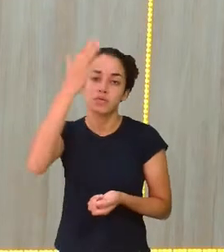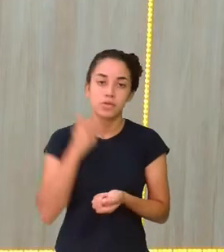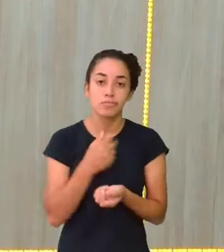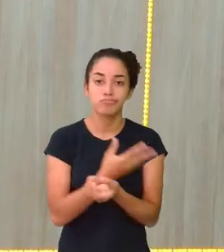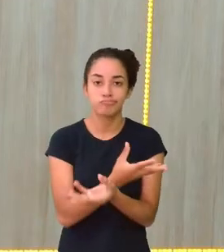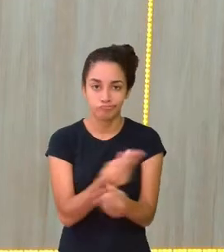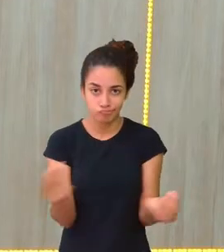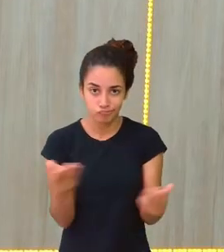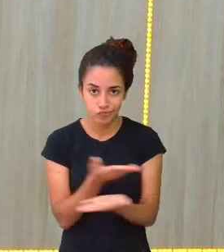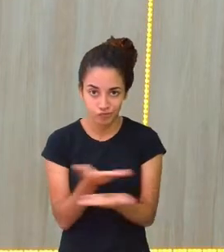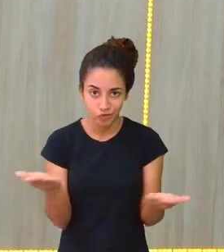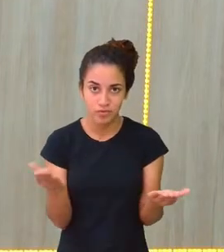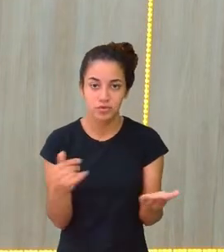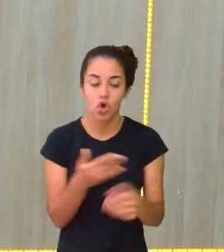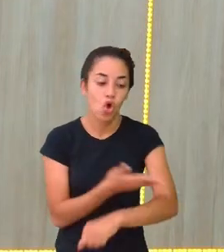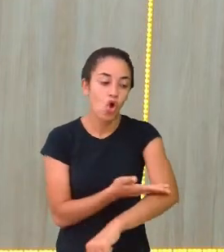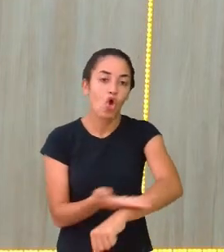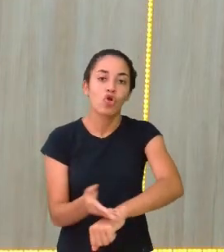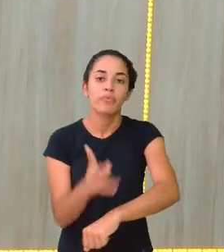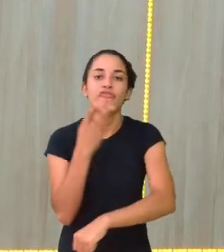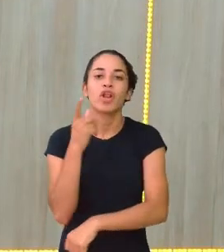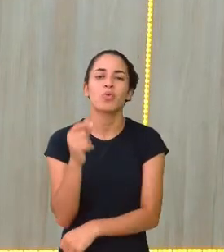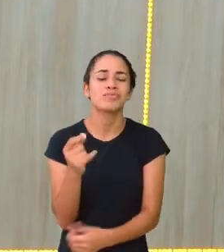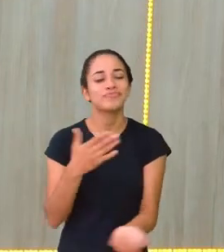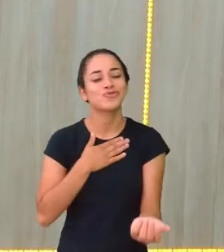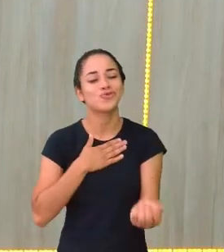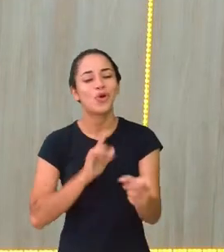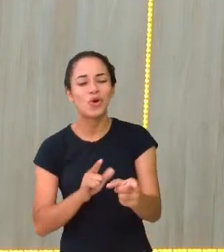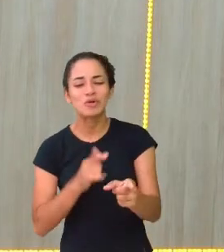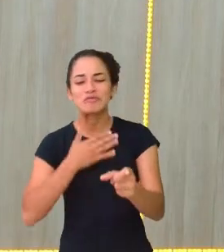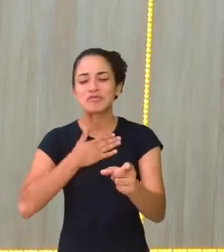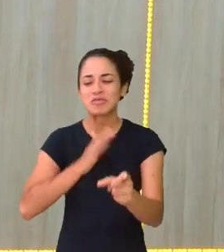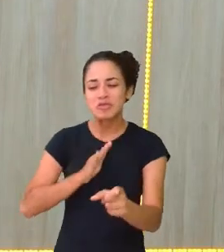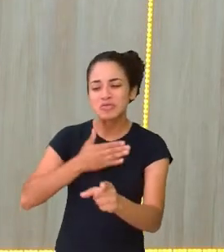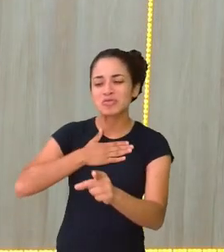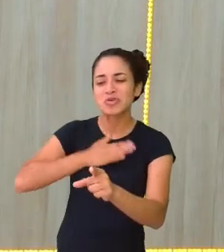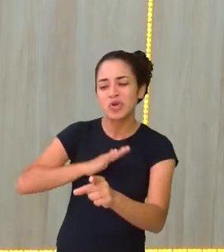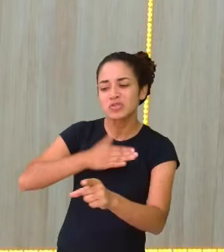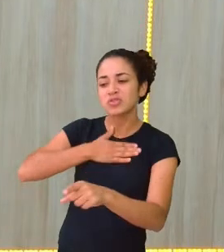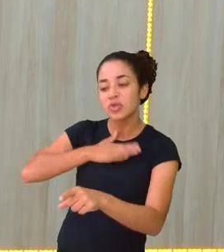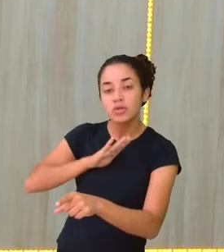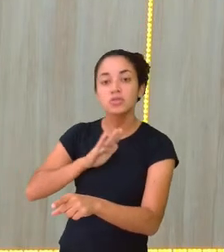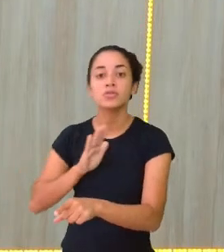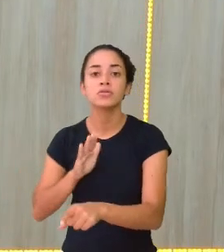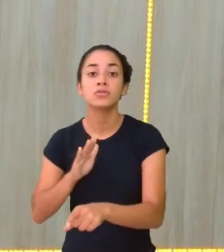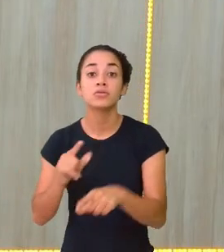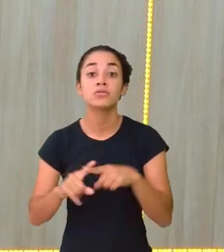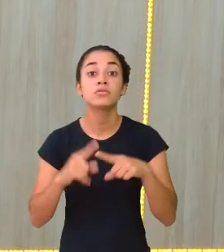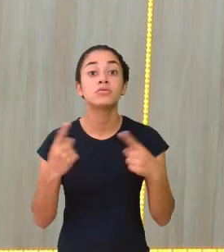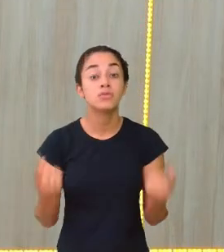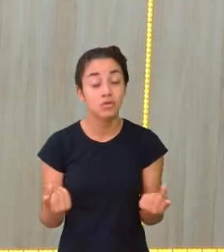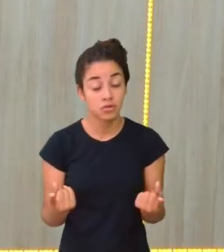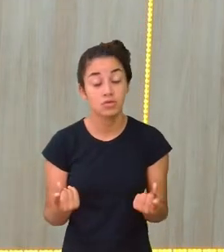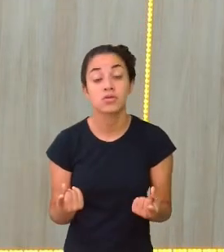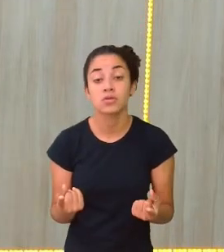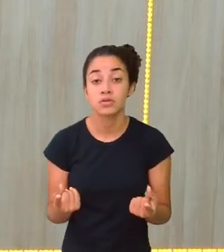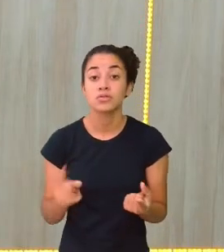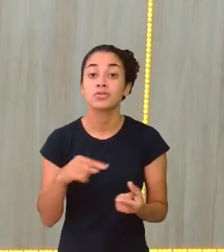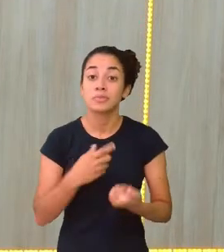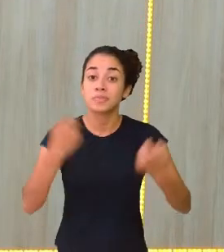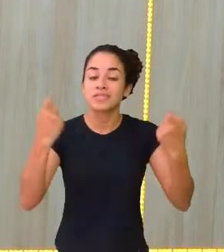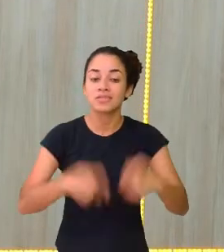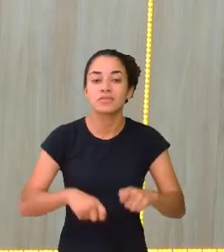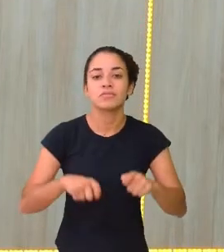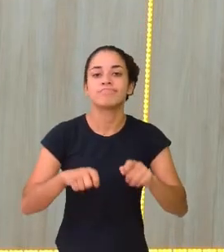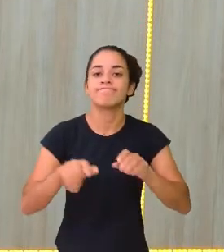costumam dizer que é tal alimento, que não gosta muito disso, que deveria ser só servido aquilo. Então, a gente vai ver que existe todo um